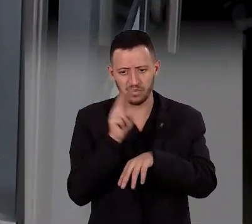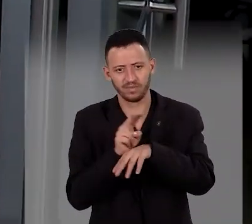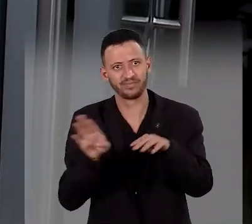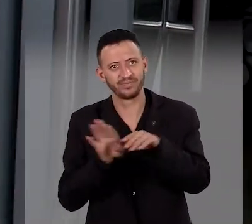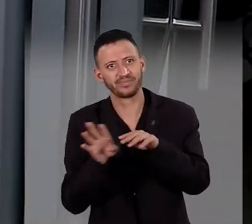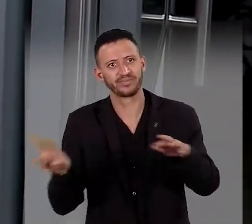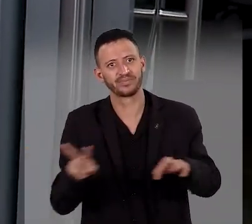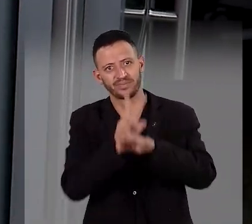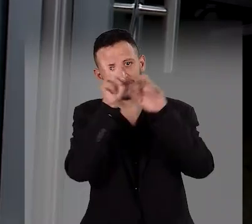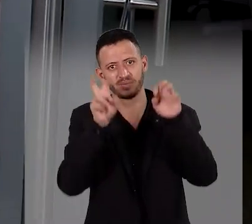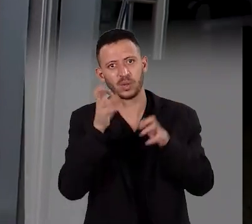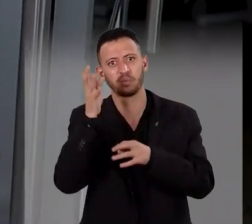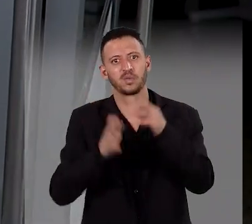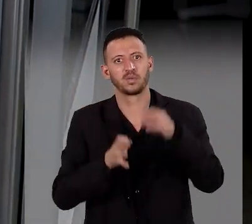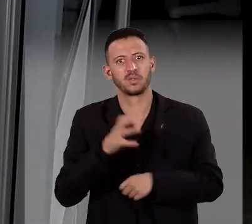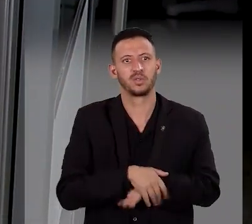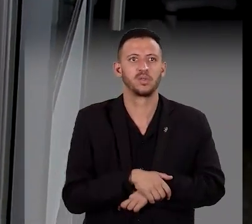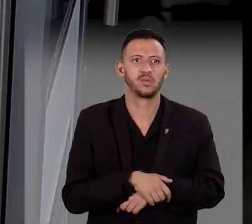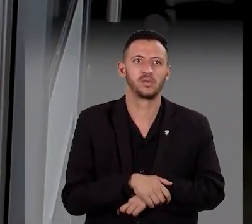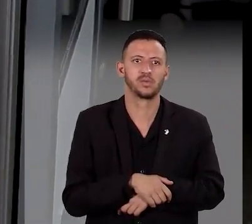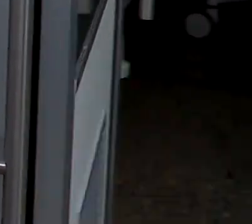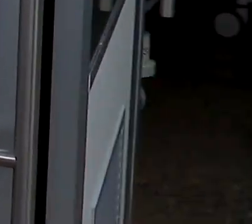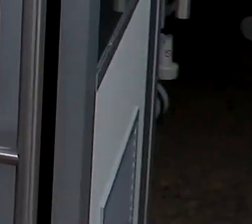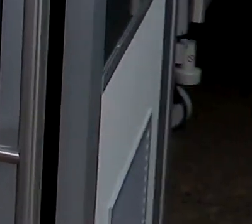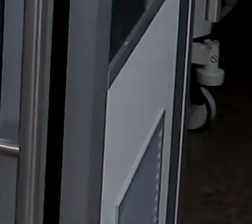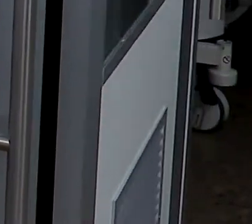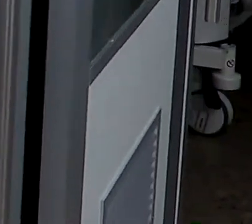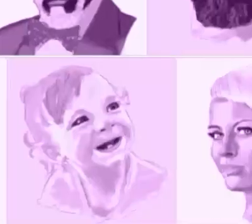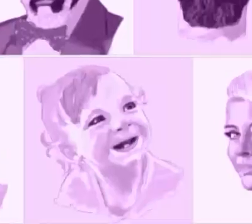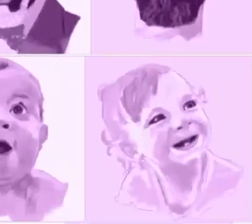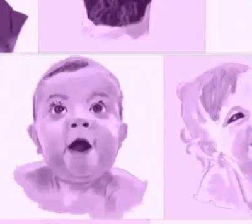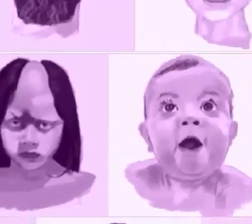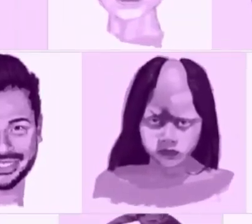quem cuida é uma questão de justiça.